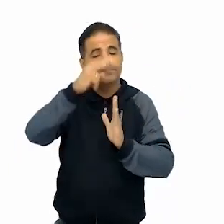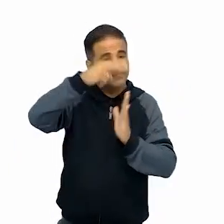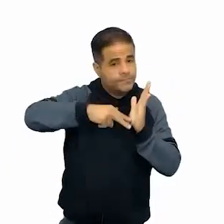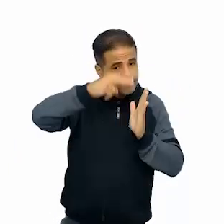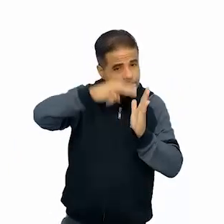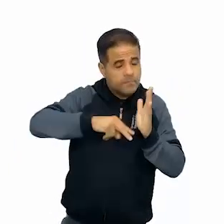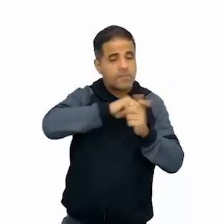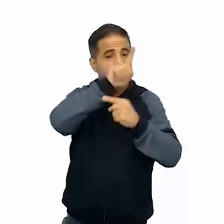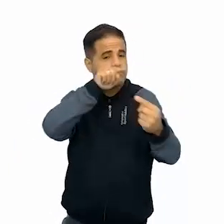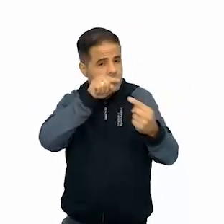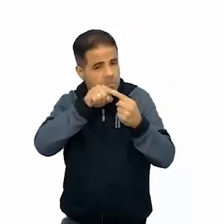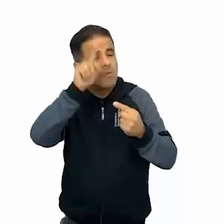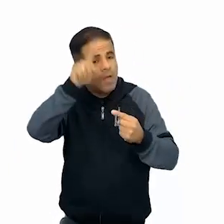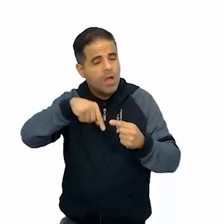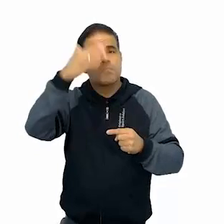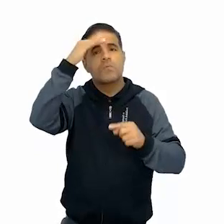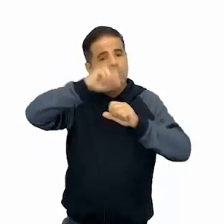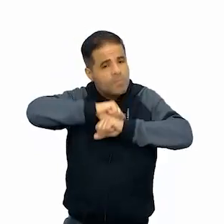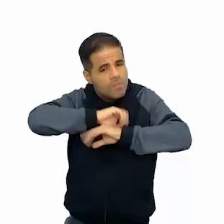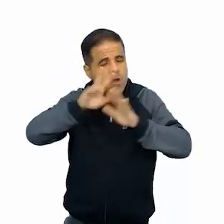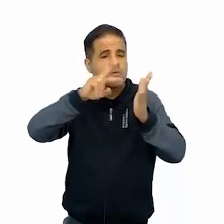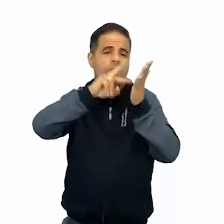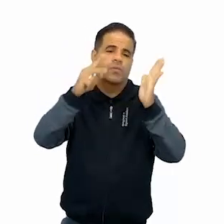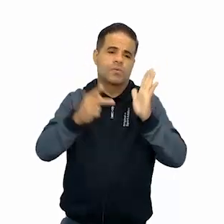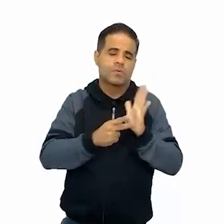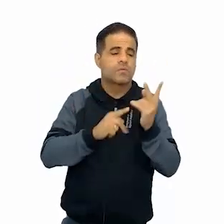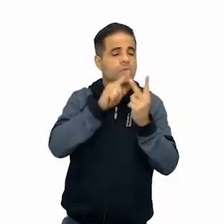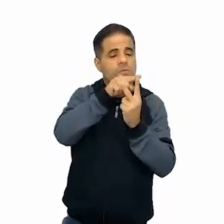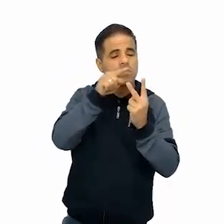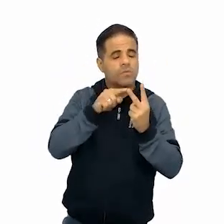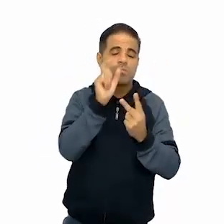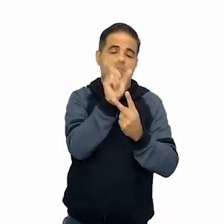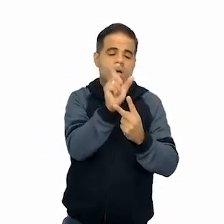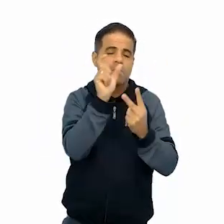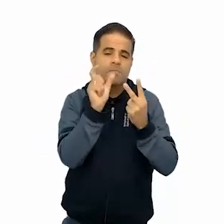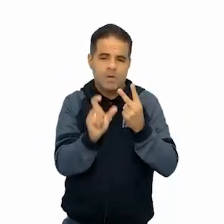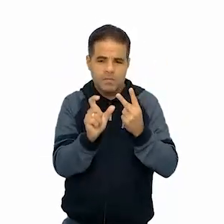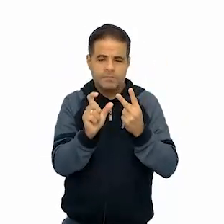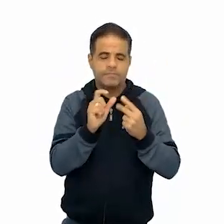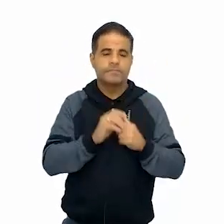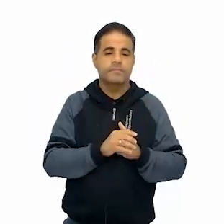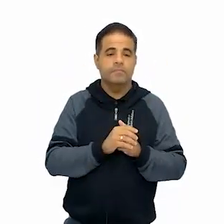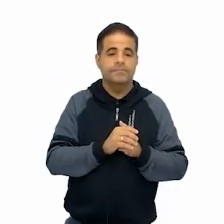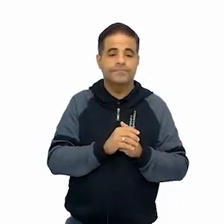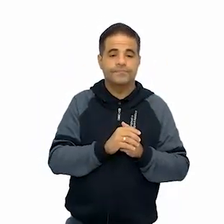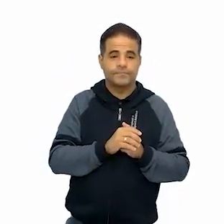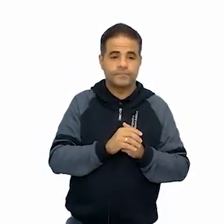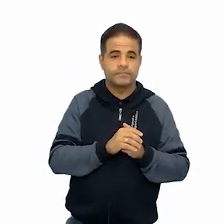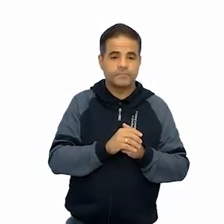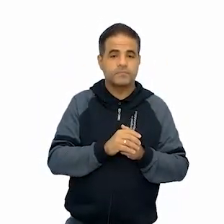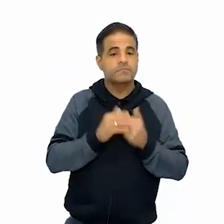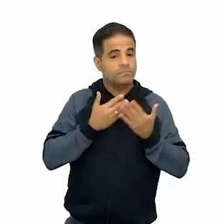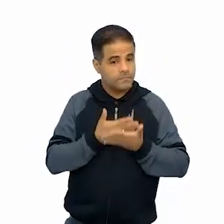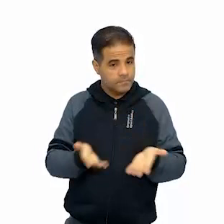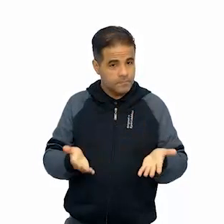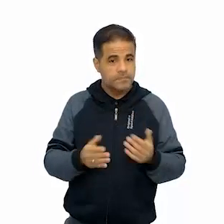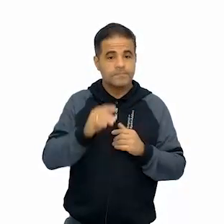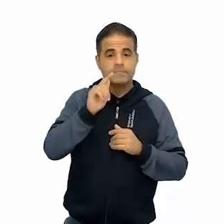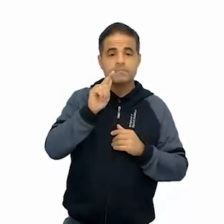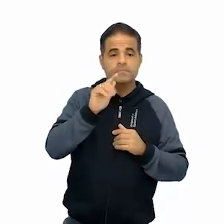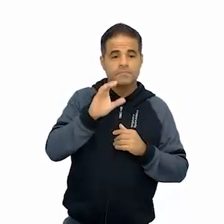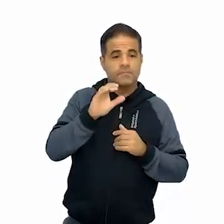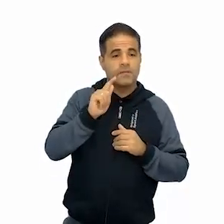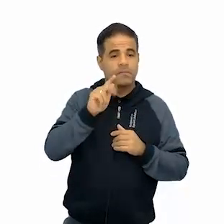O propósito é compreender o significado de duas palavras, frugívoro e